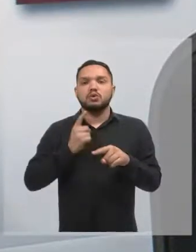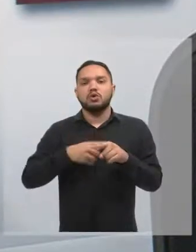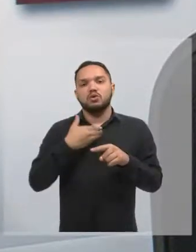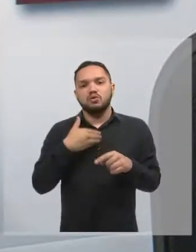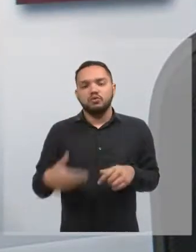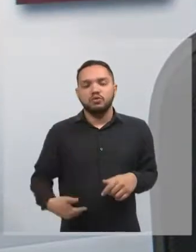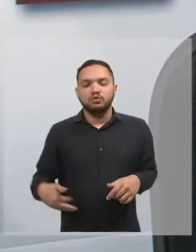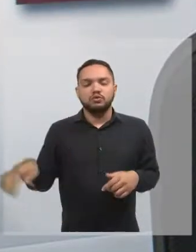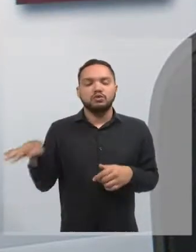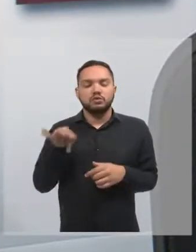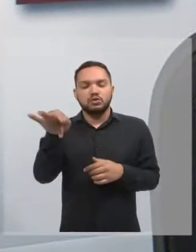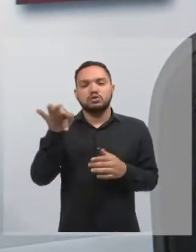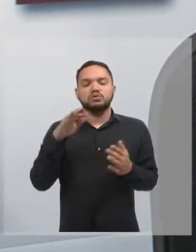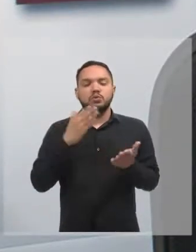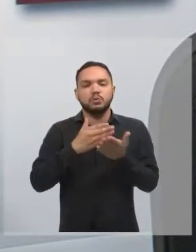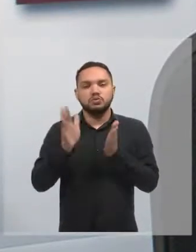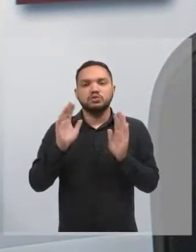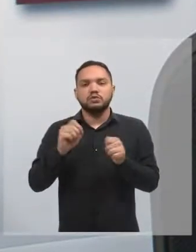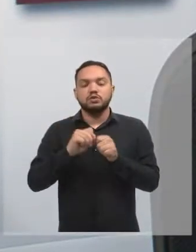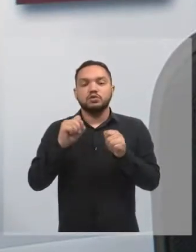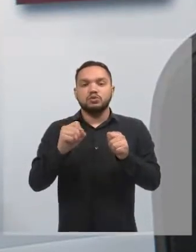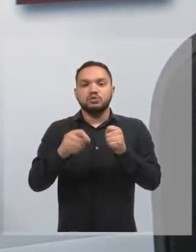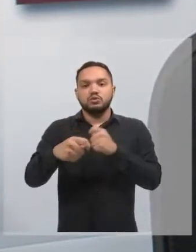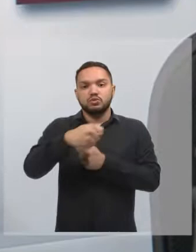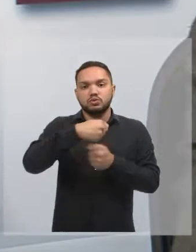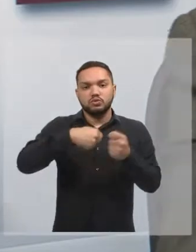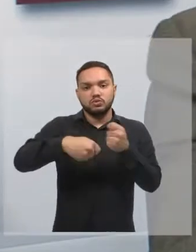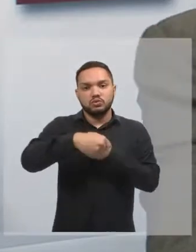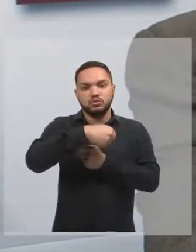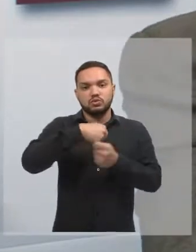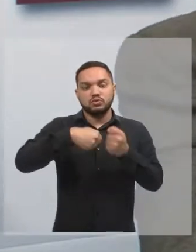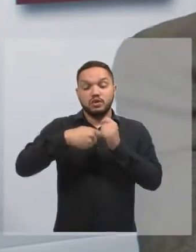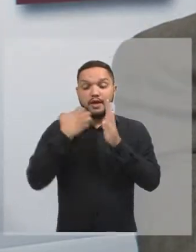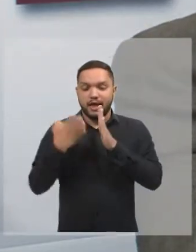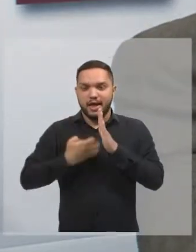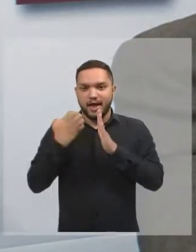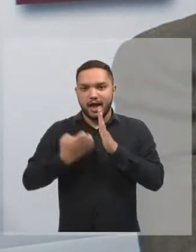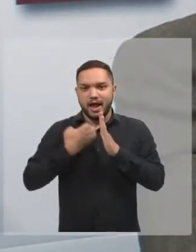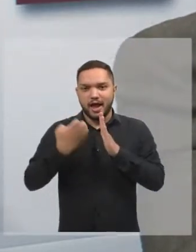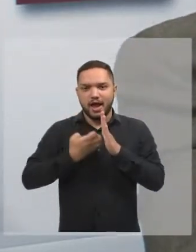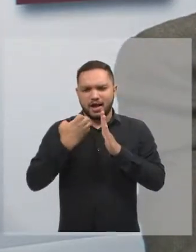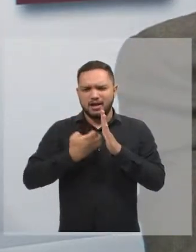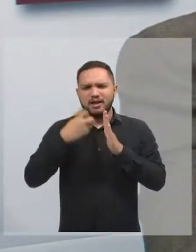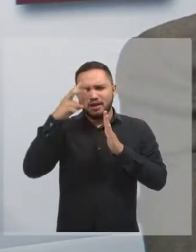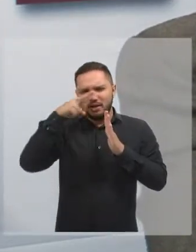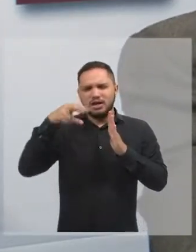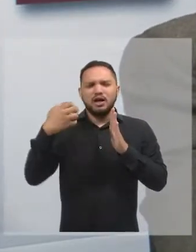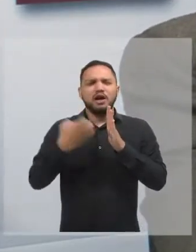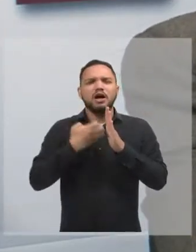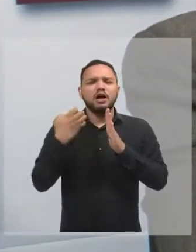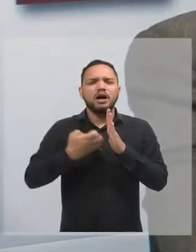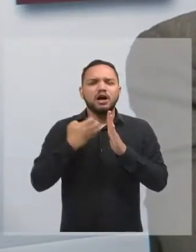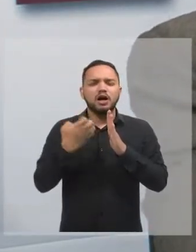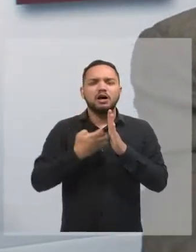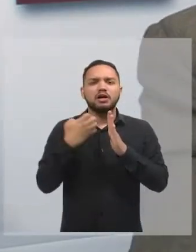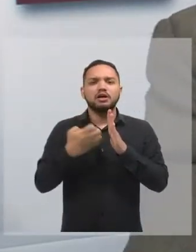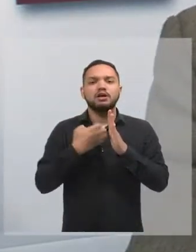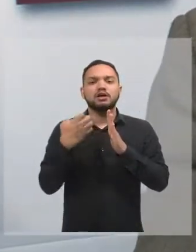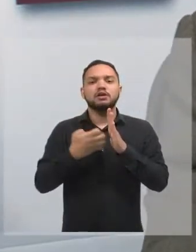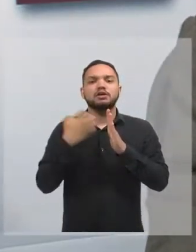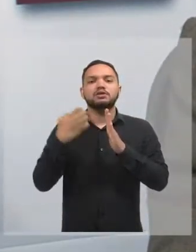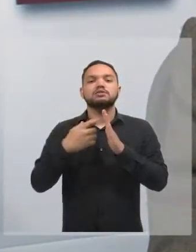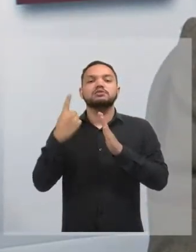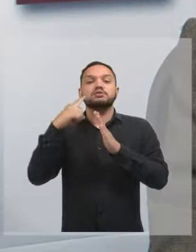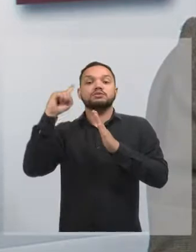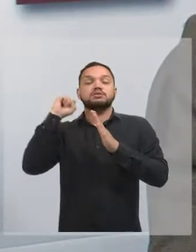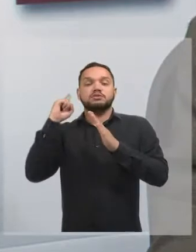o governo federal já começa a negociar com as ditas empresas que foram arroladas no processo do